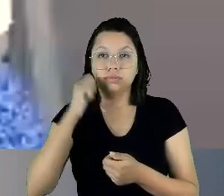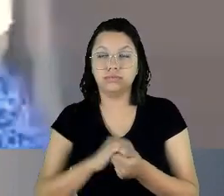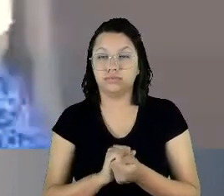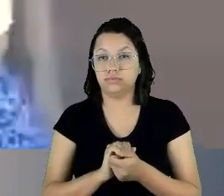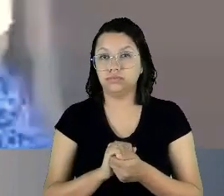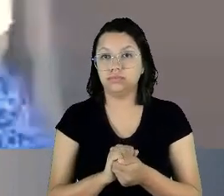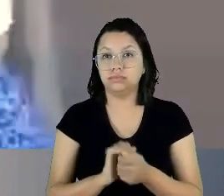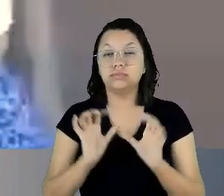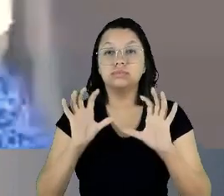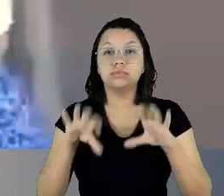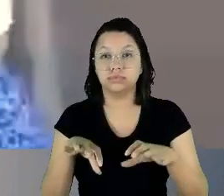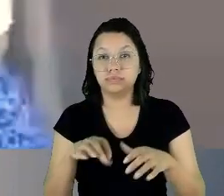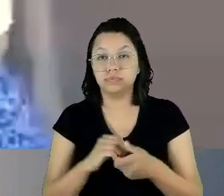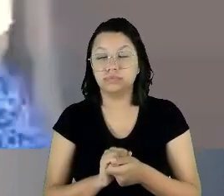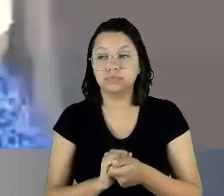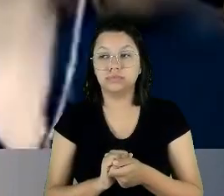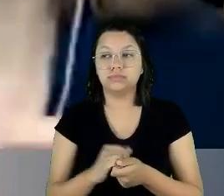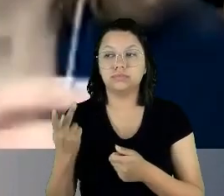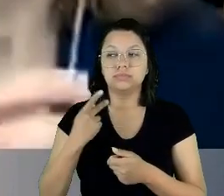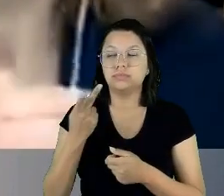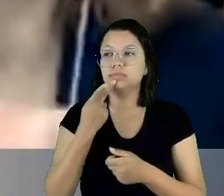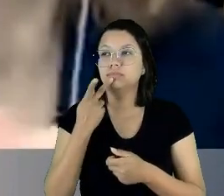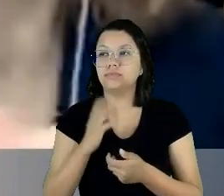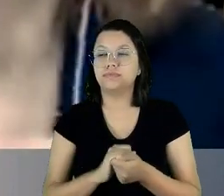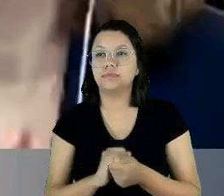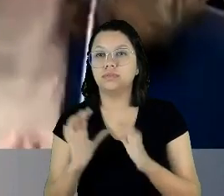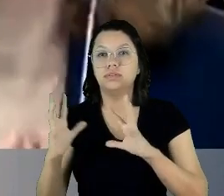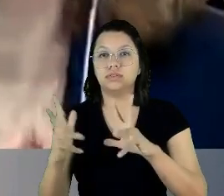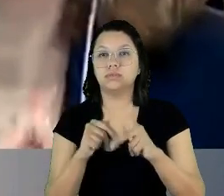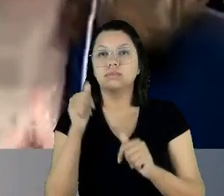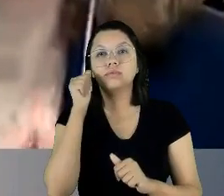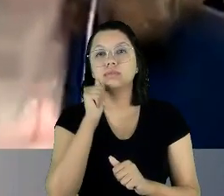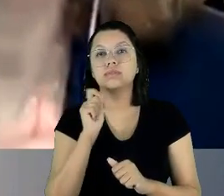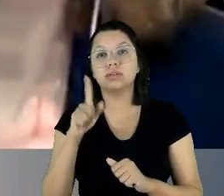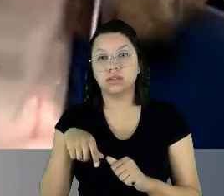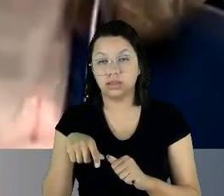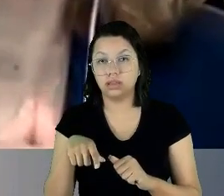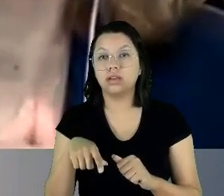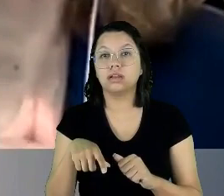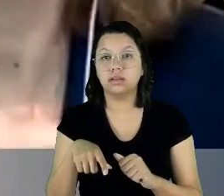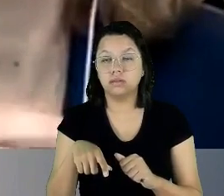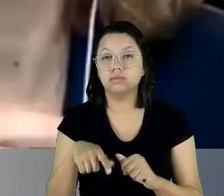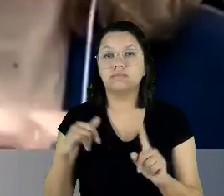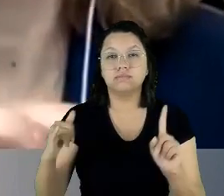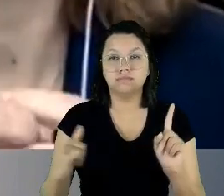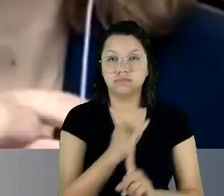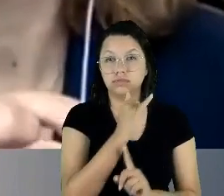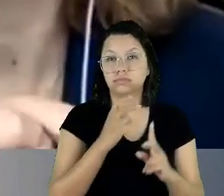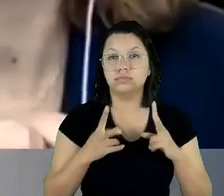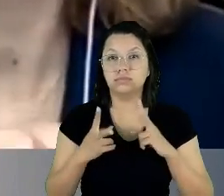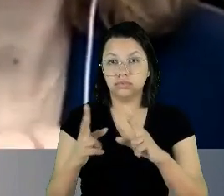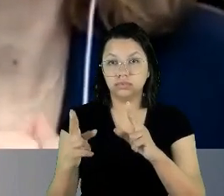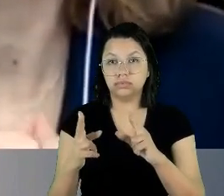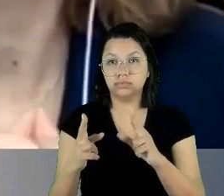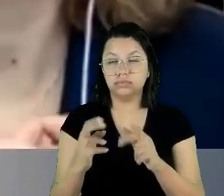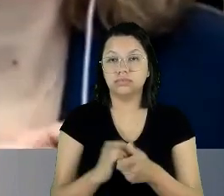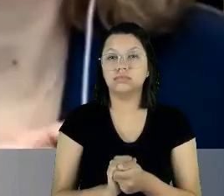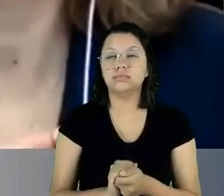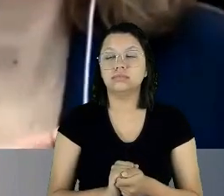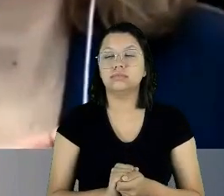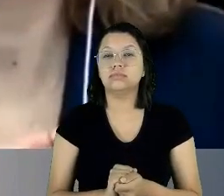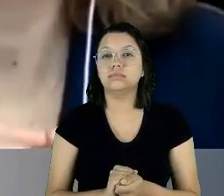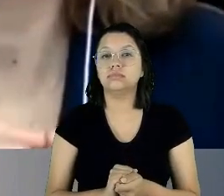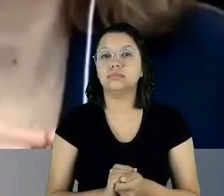negra. Assim, sequer a gente pode dizer que todas as mulheres eram passíveis de serem vítimas do estupro do mesmo modo.